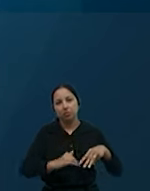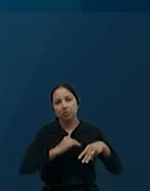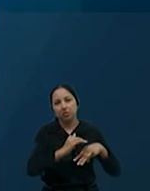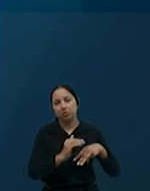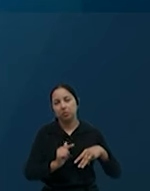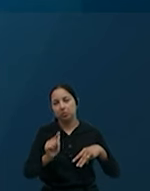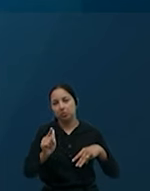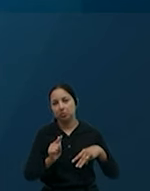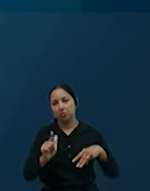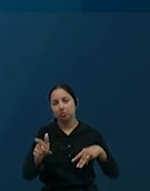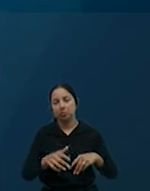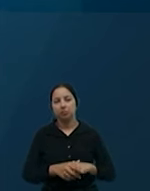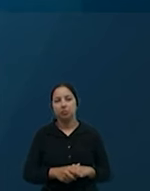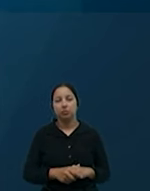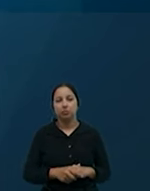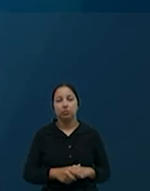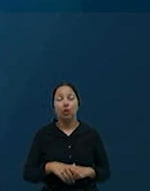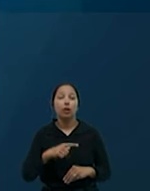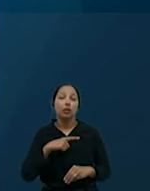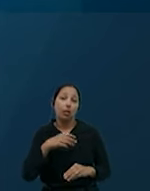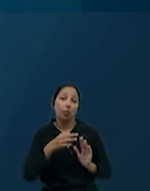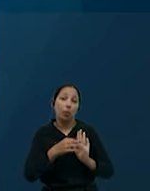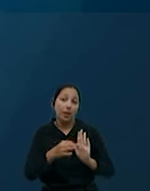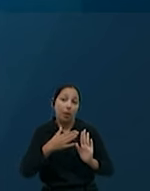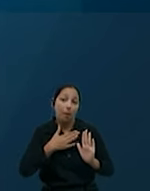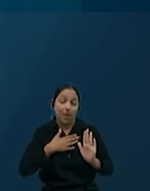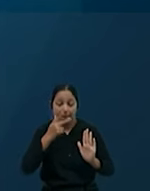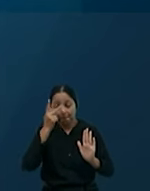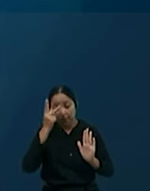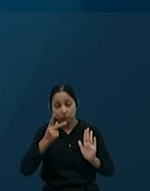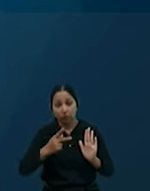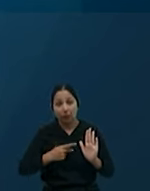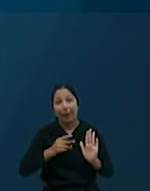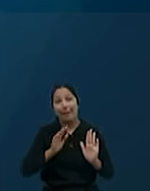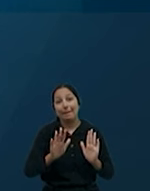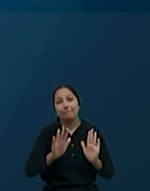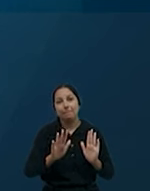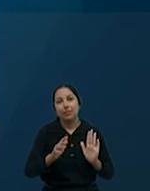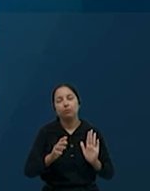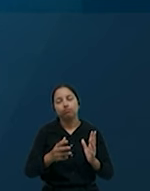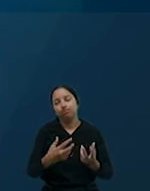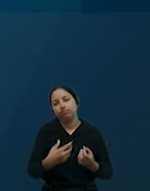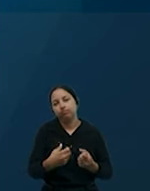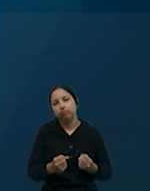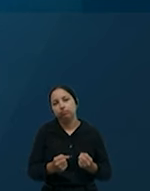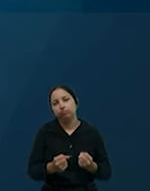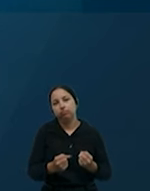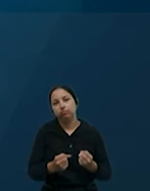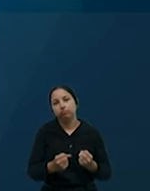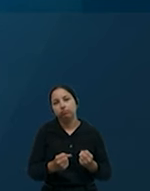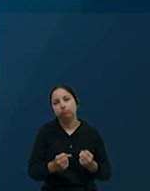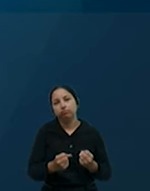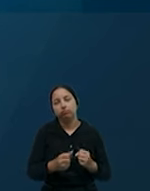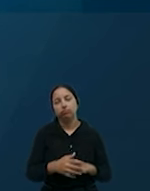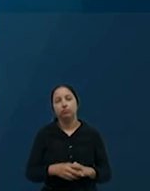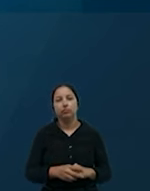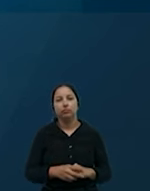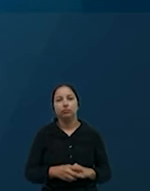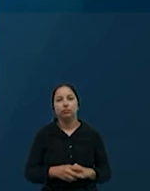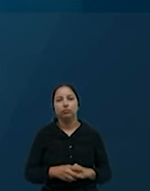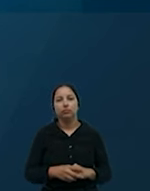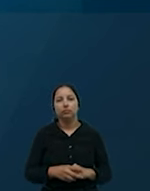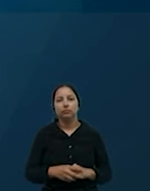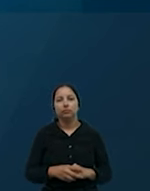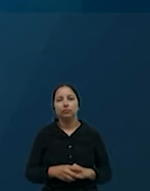posição pessoal minha, mas passo a me render a essa interpretação. Quanto ao